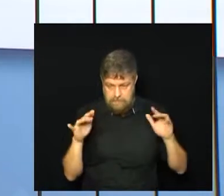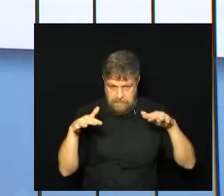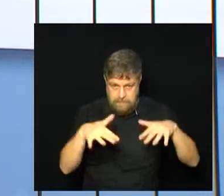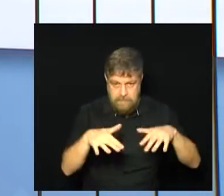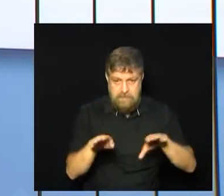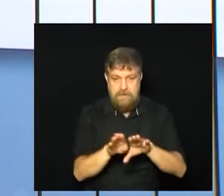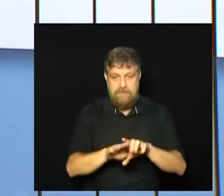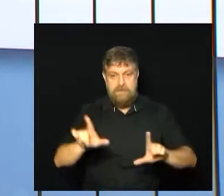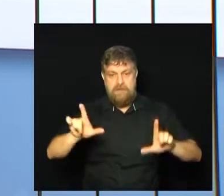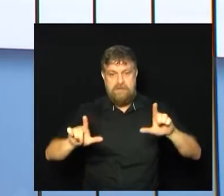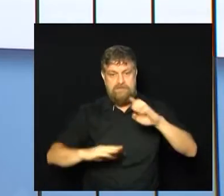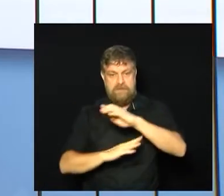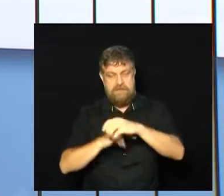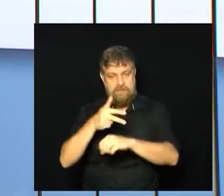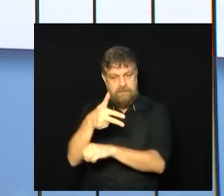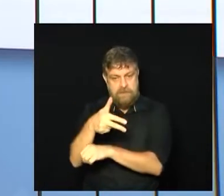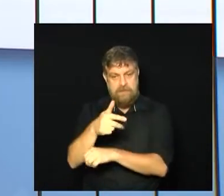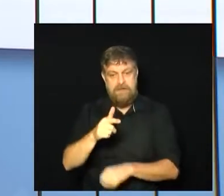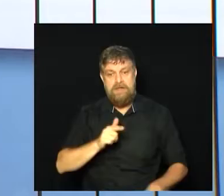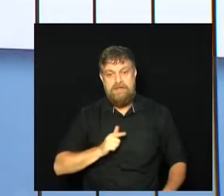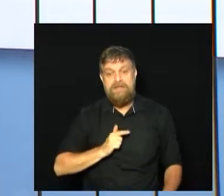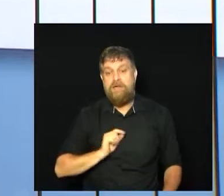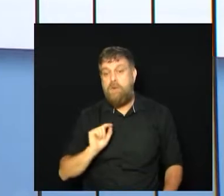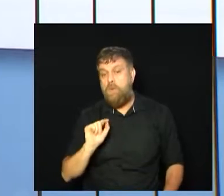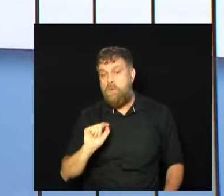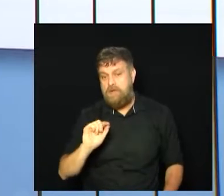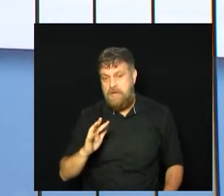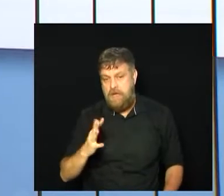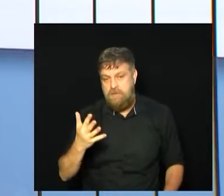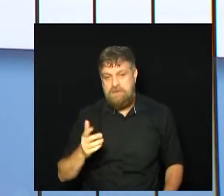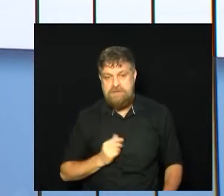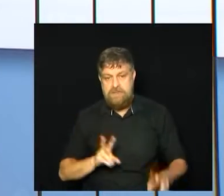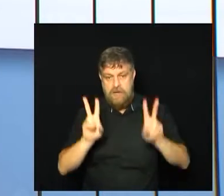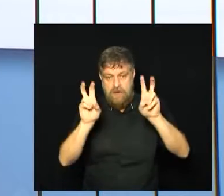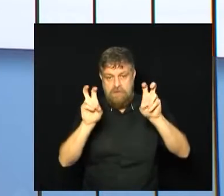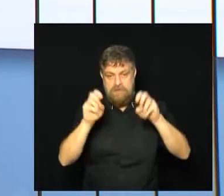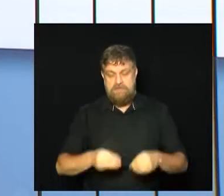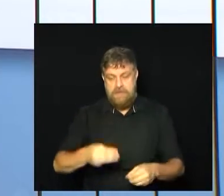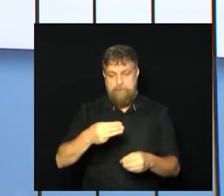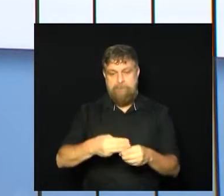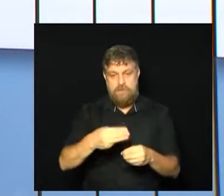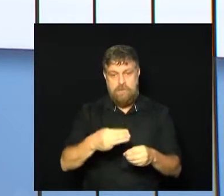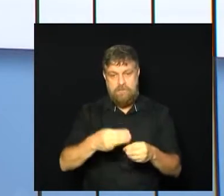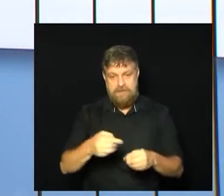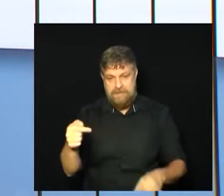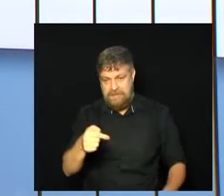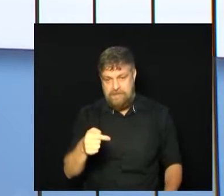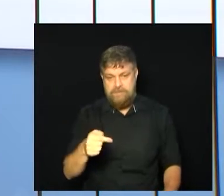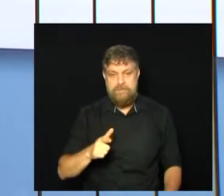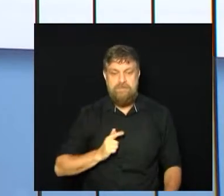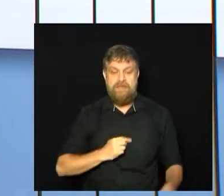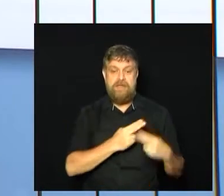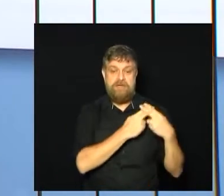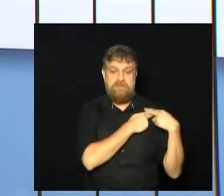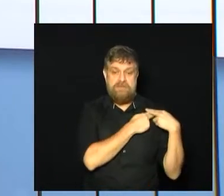com a transmissão pela TV, nós temos a reunião da Comissão dos Assuntos da Região Metropolitana de Campinas, que é